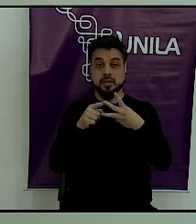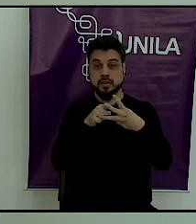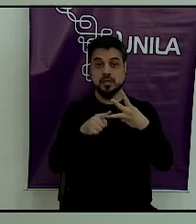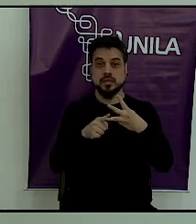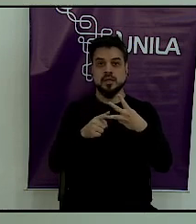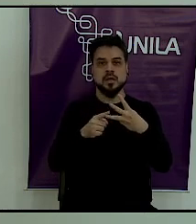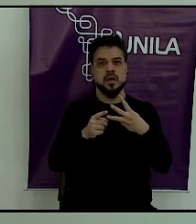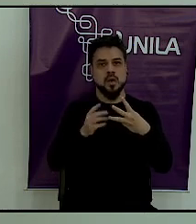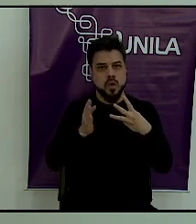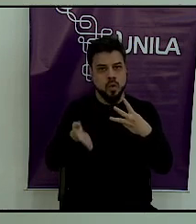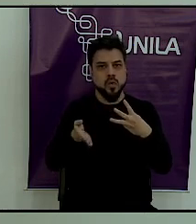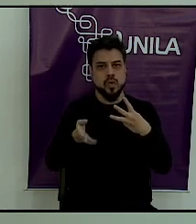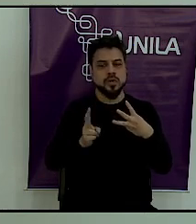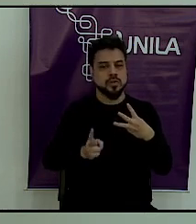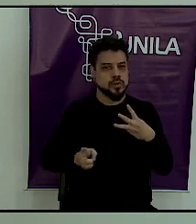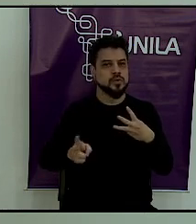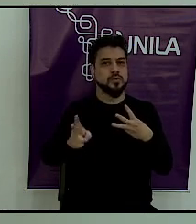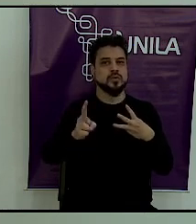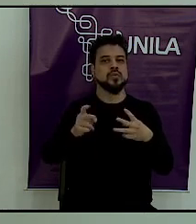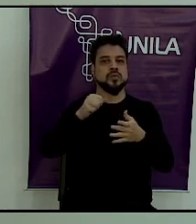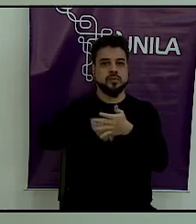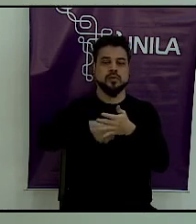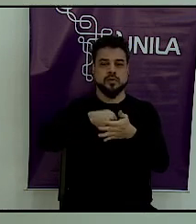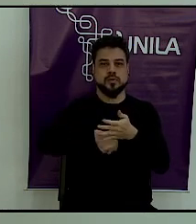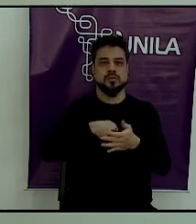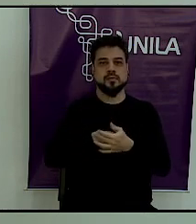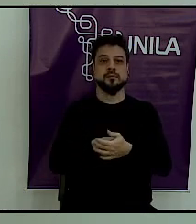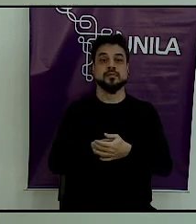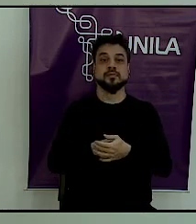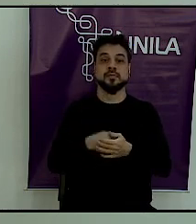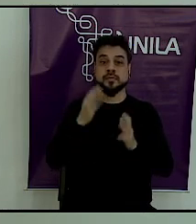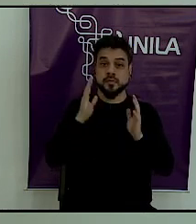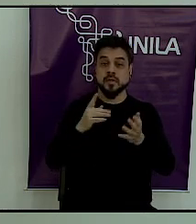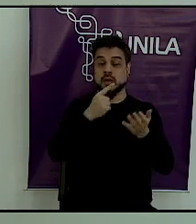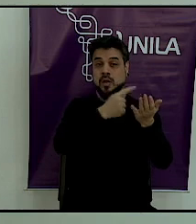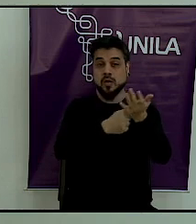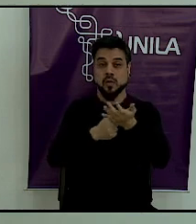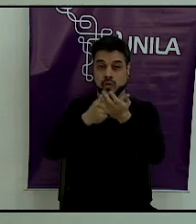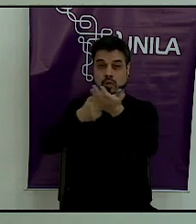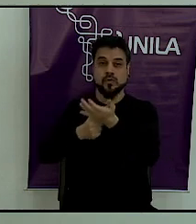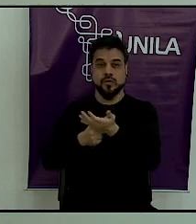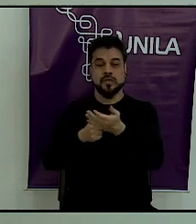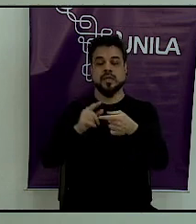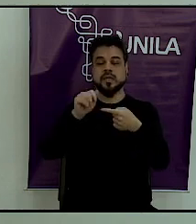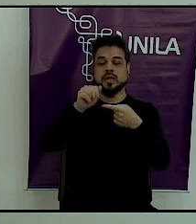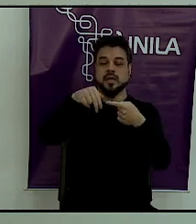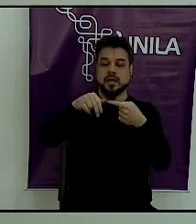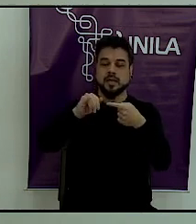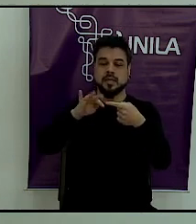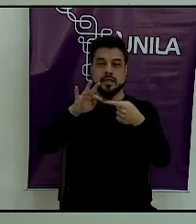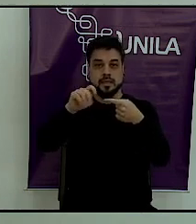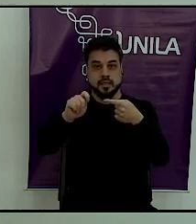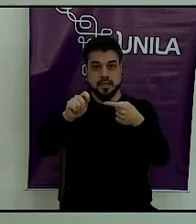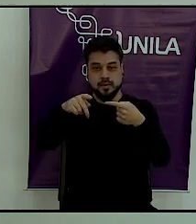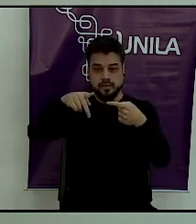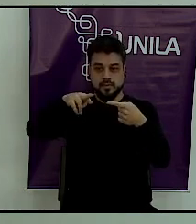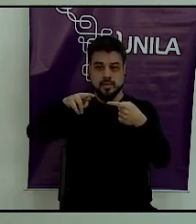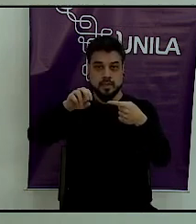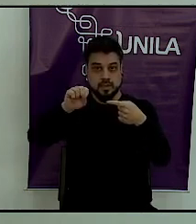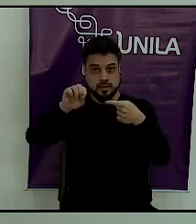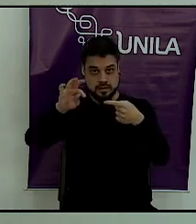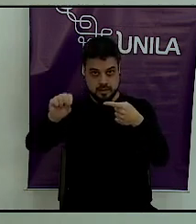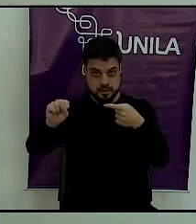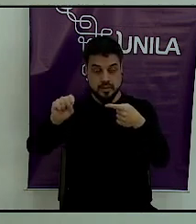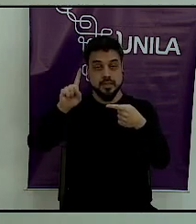ainda são muito atuais nos dias de hoje. Nós já convidamos Anita Prestes, filha